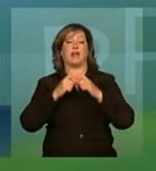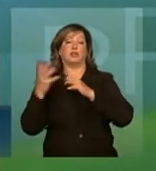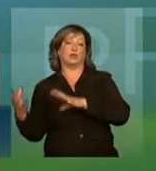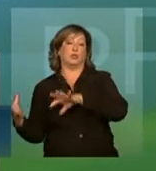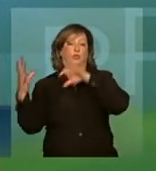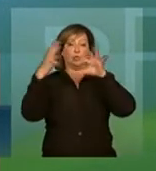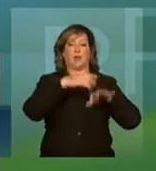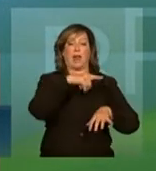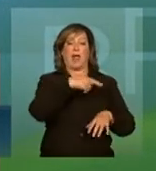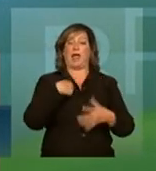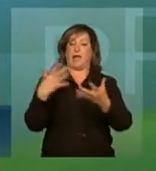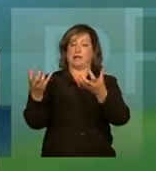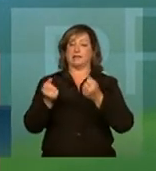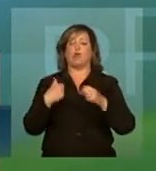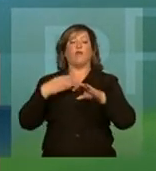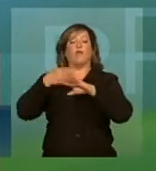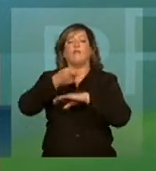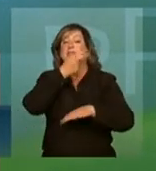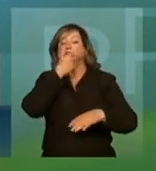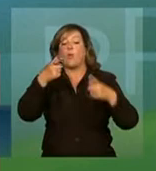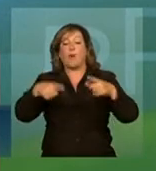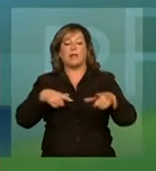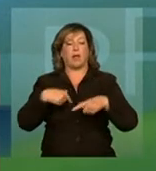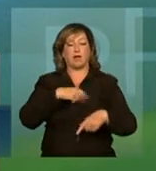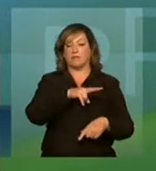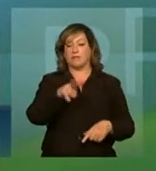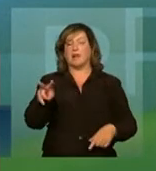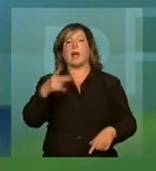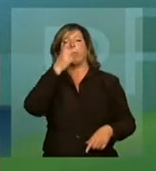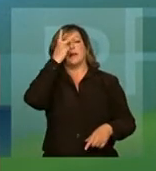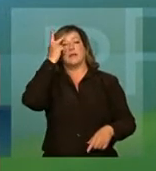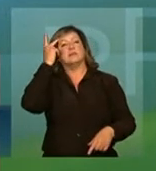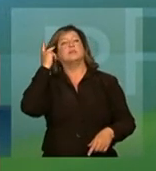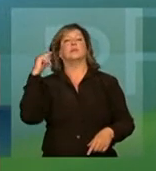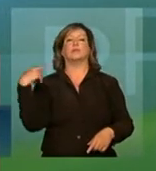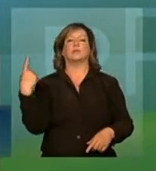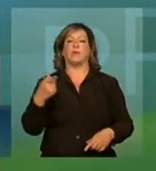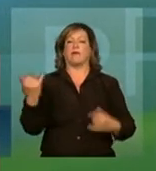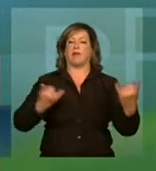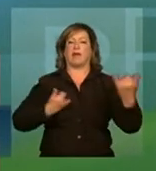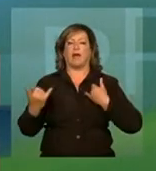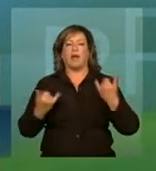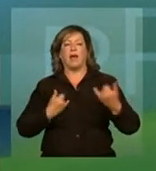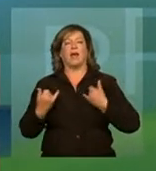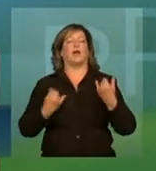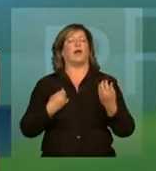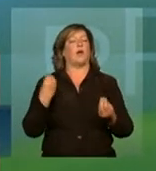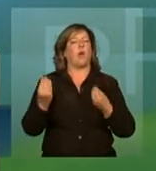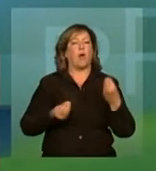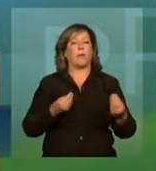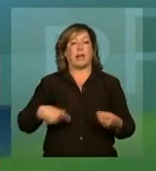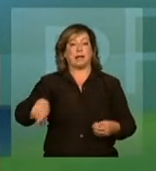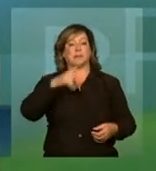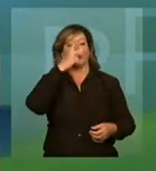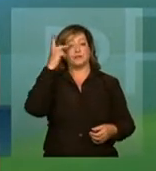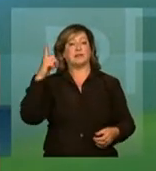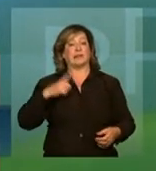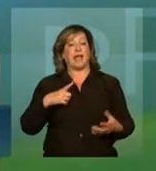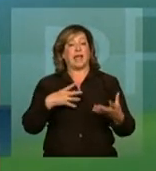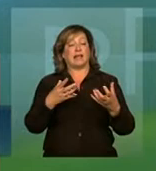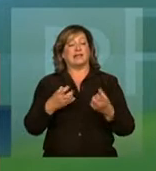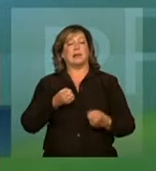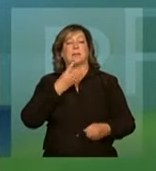visitei alguns deles nos locais de trabalho e pude ouvir das pessoas que eram atendidas os seus depoimentos. Essas pessoas estão